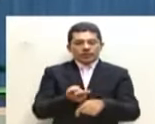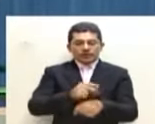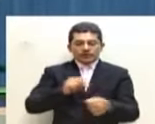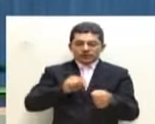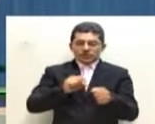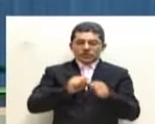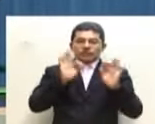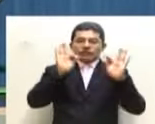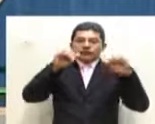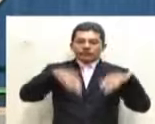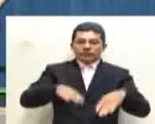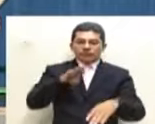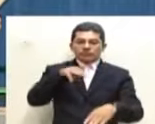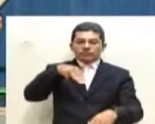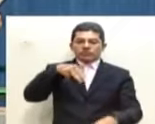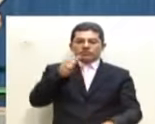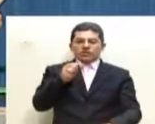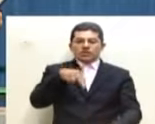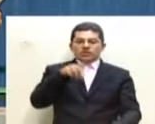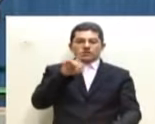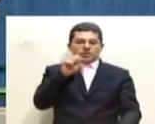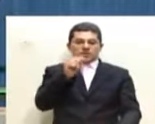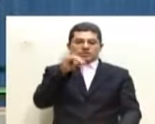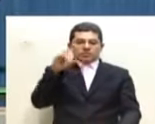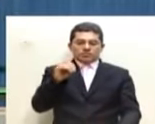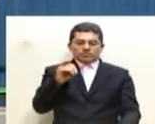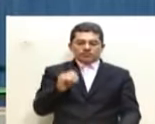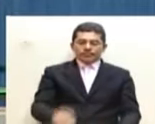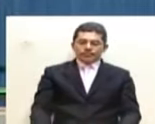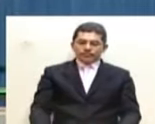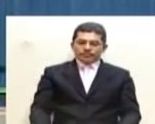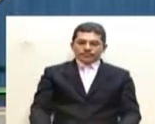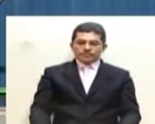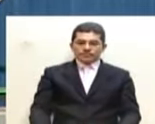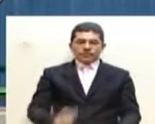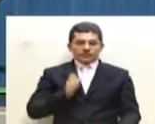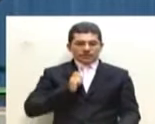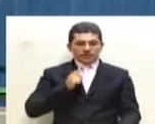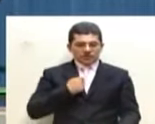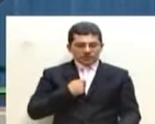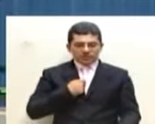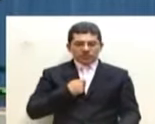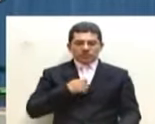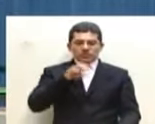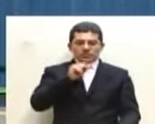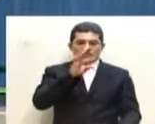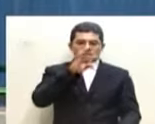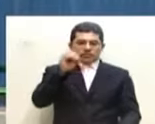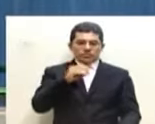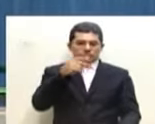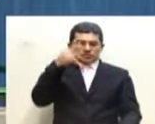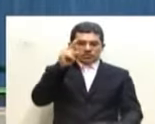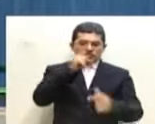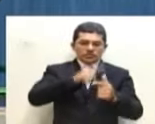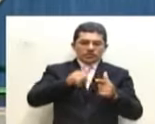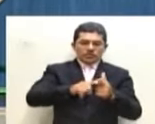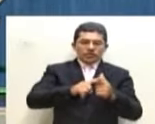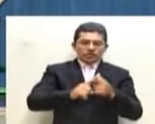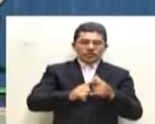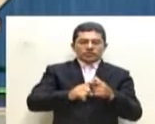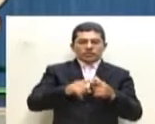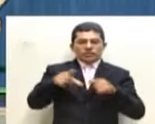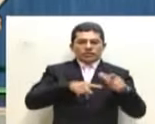mandato no tripé da essência do parlamento: a fiscalização dos atos do Executivo, a